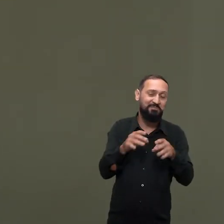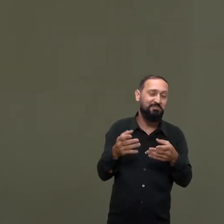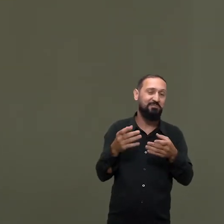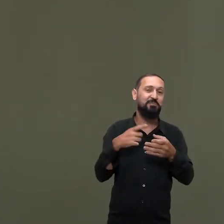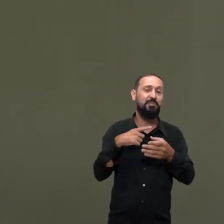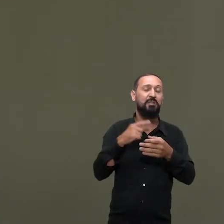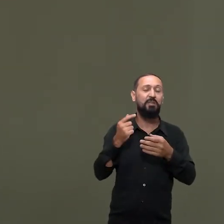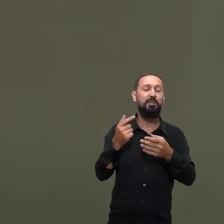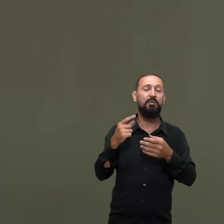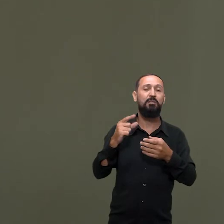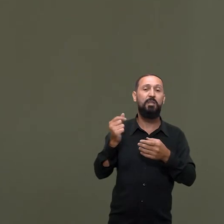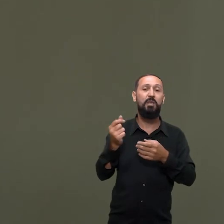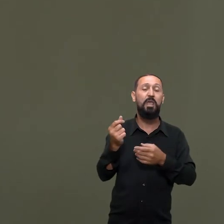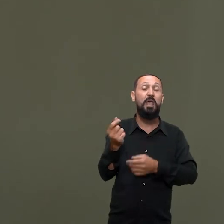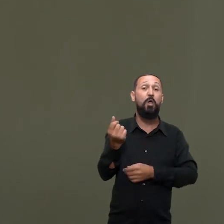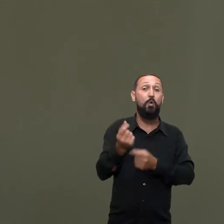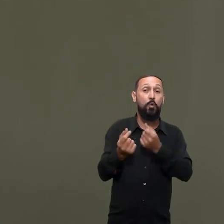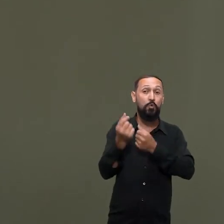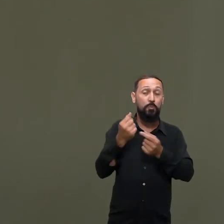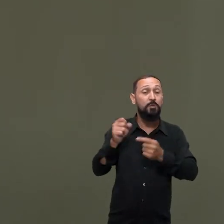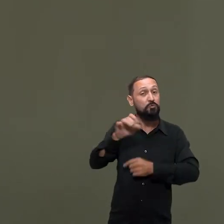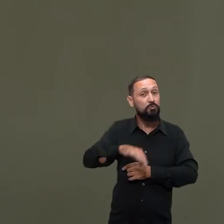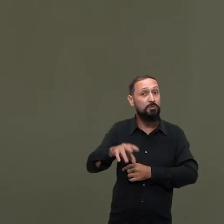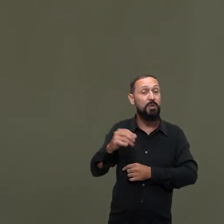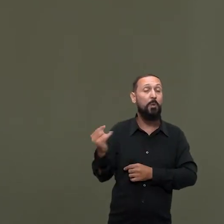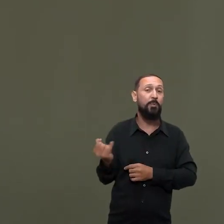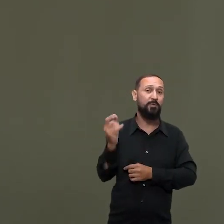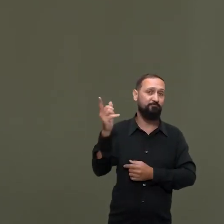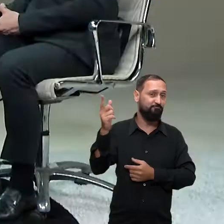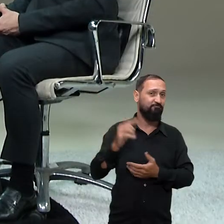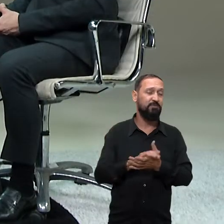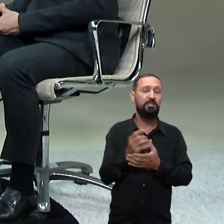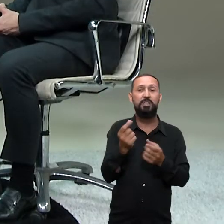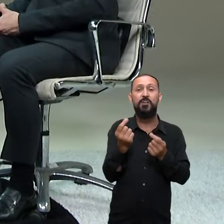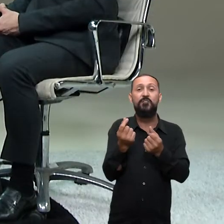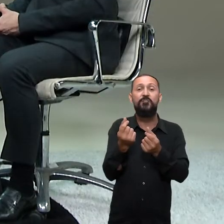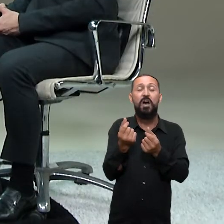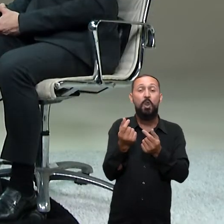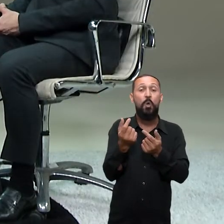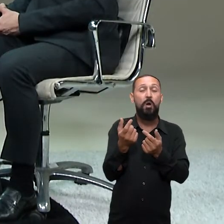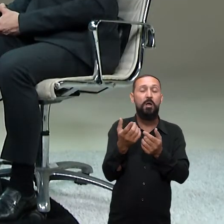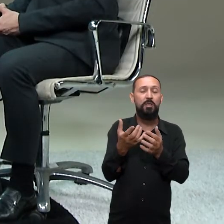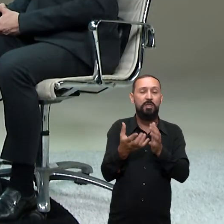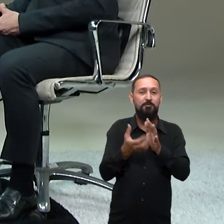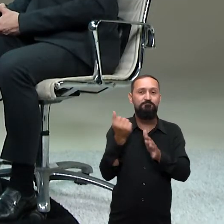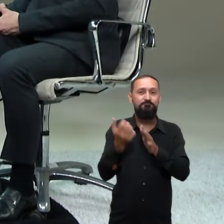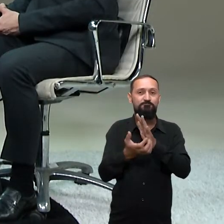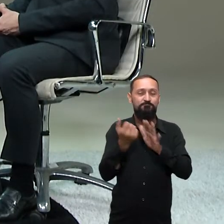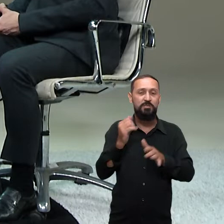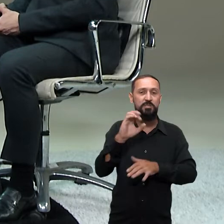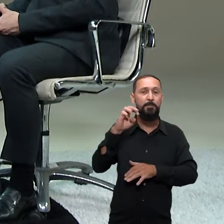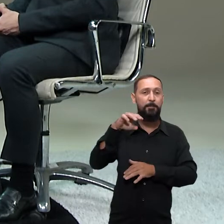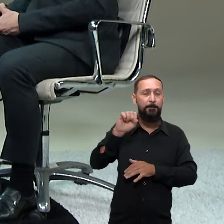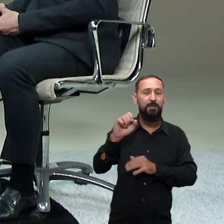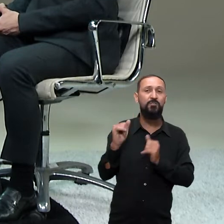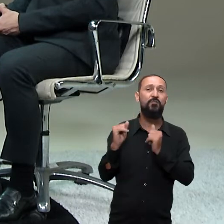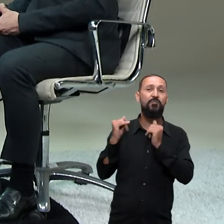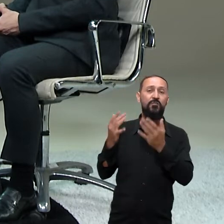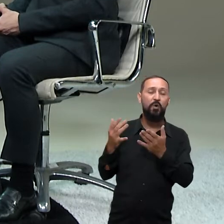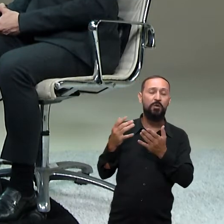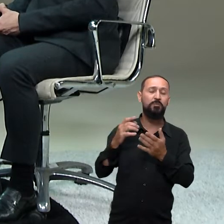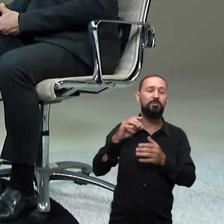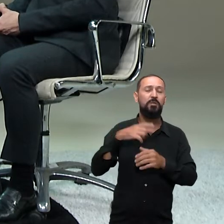nosso estado, estados com peso econômico e social muito grande. Esses valores que eram arrecadados mensalmente do ICMS